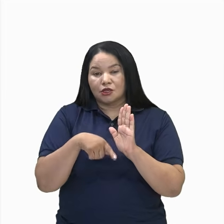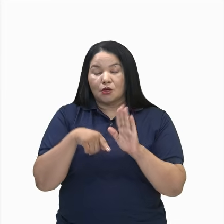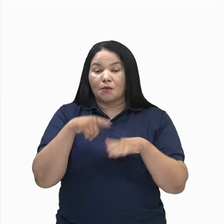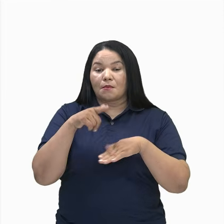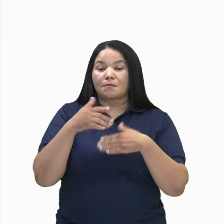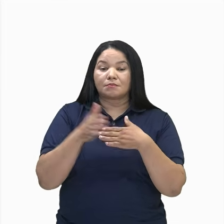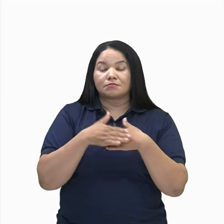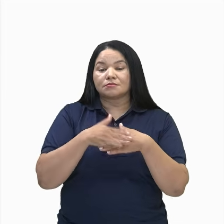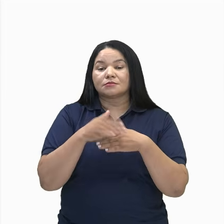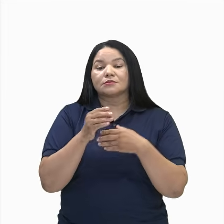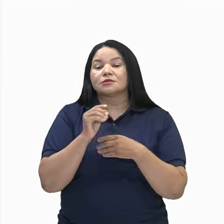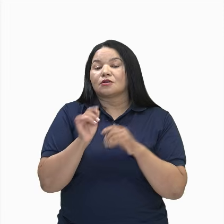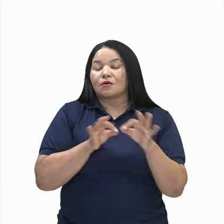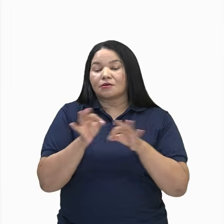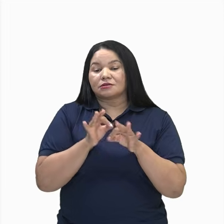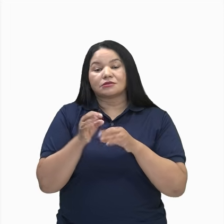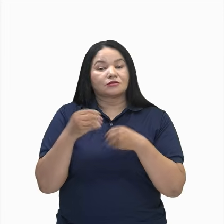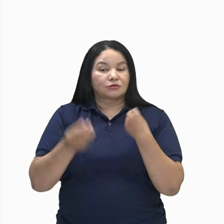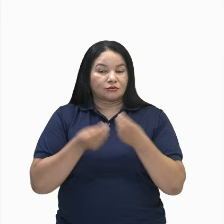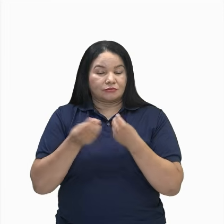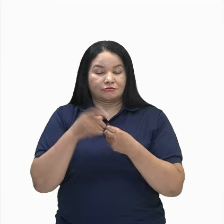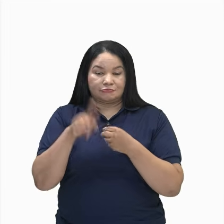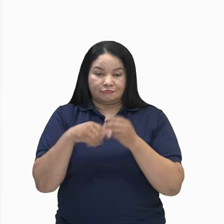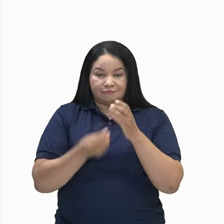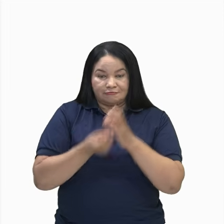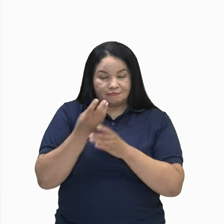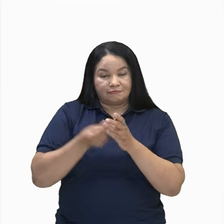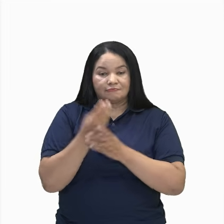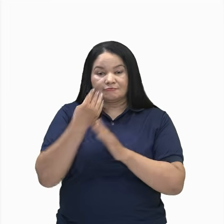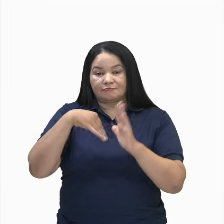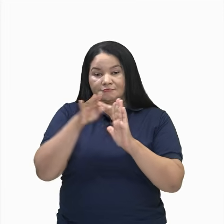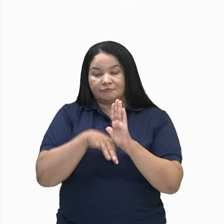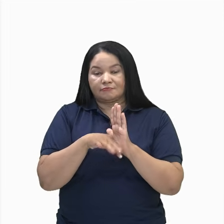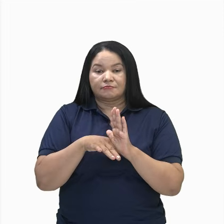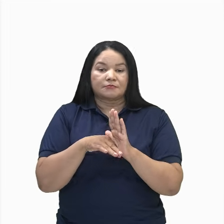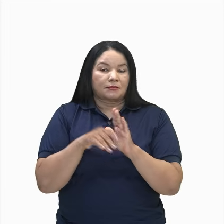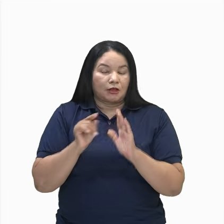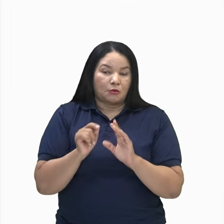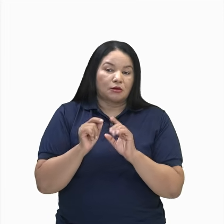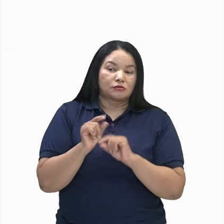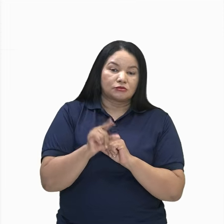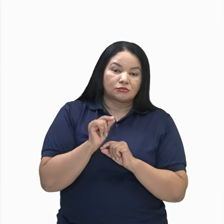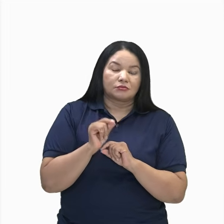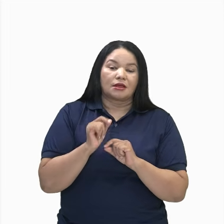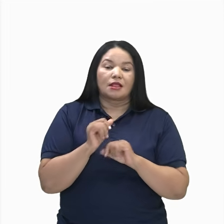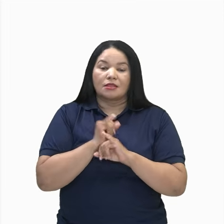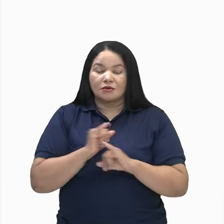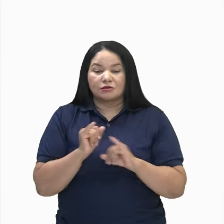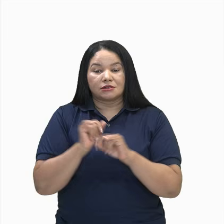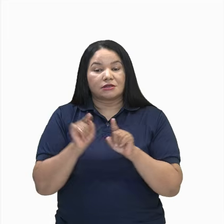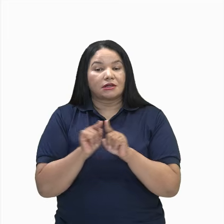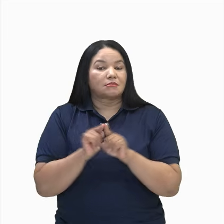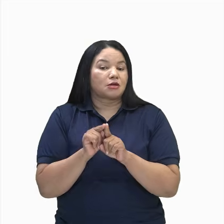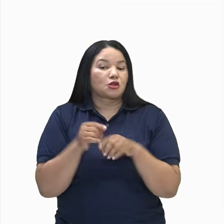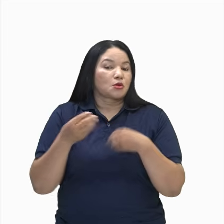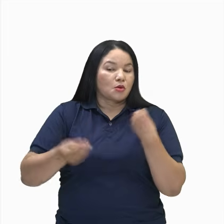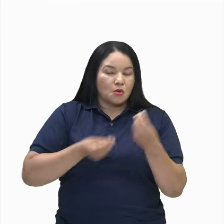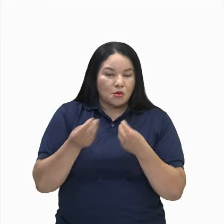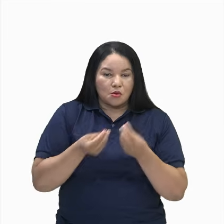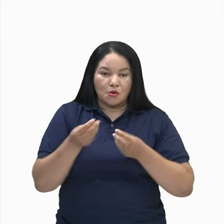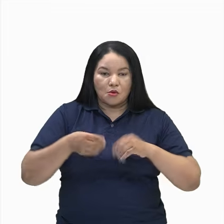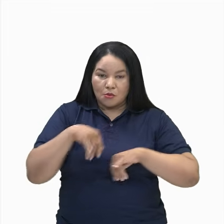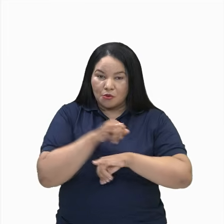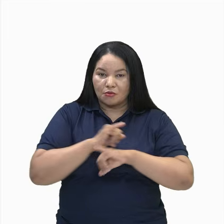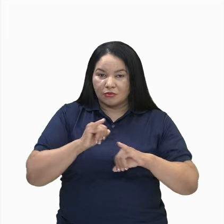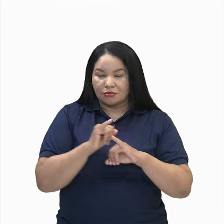linha editorial define o que é notícia, define também a forma como a notícia,